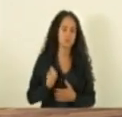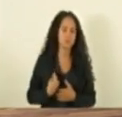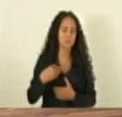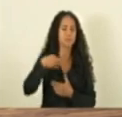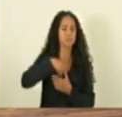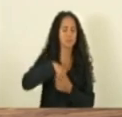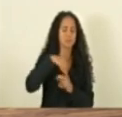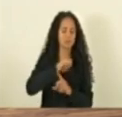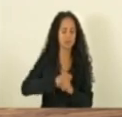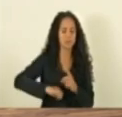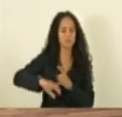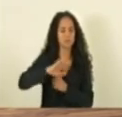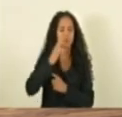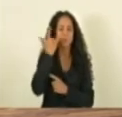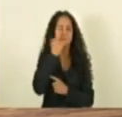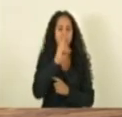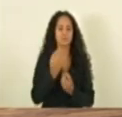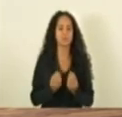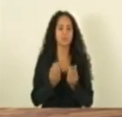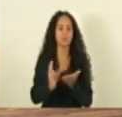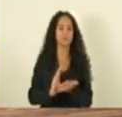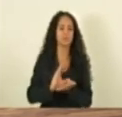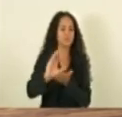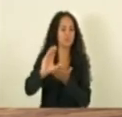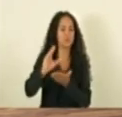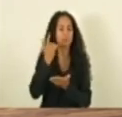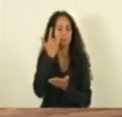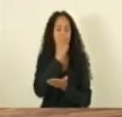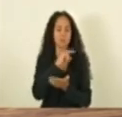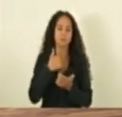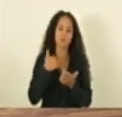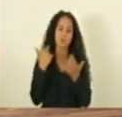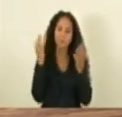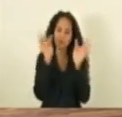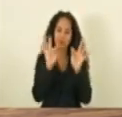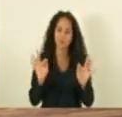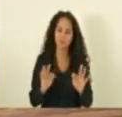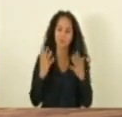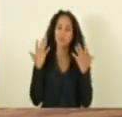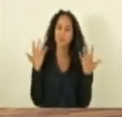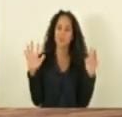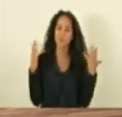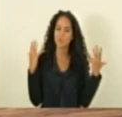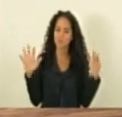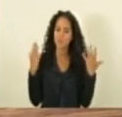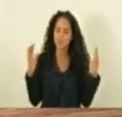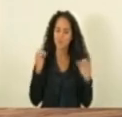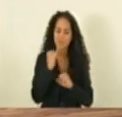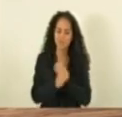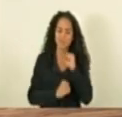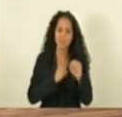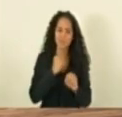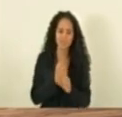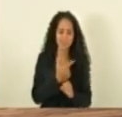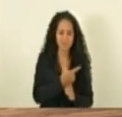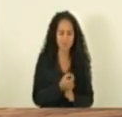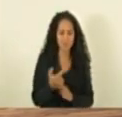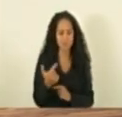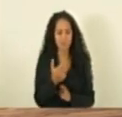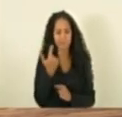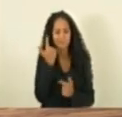das sociedades possam ser alcançadas. Então, eu estou feliz comemorando esse ano de